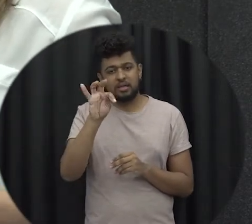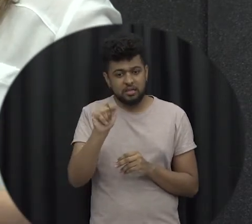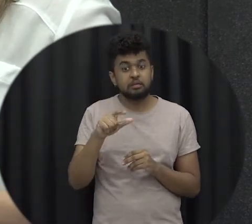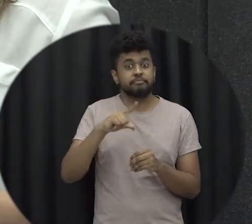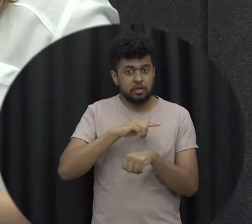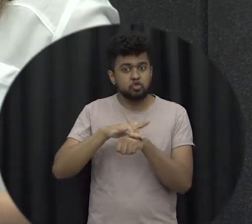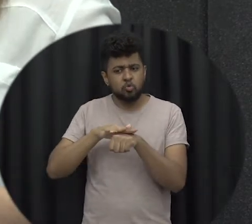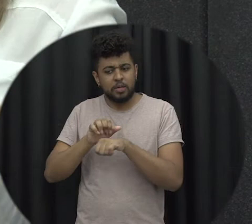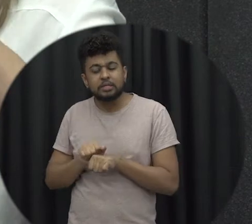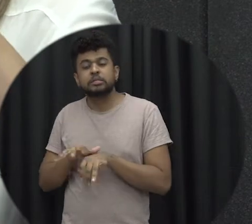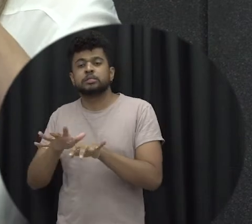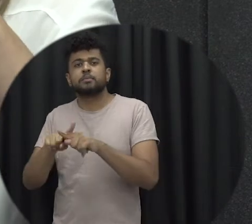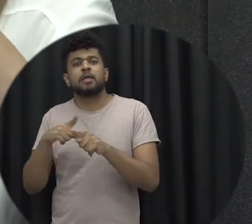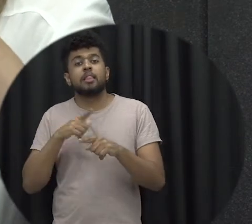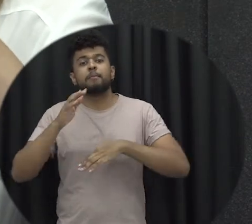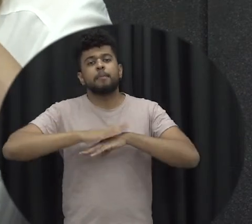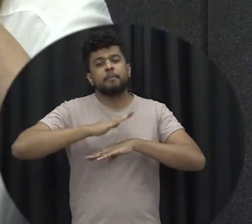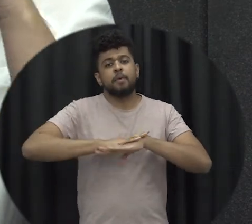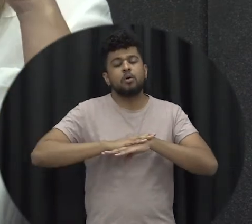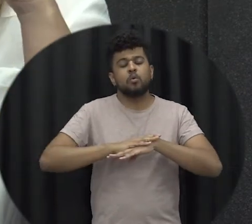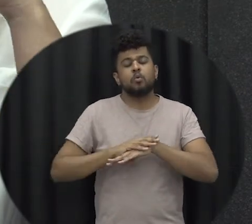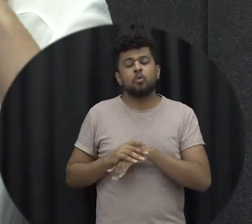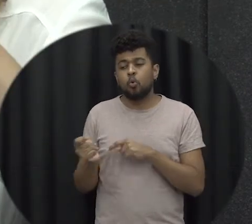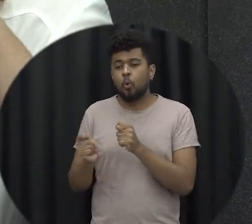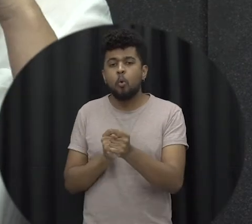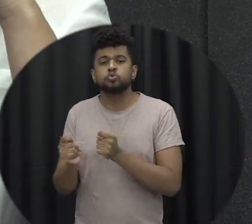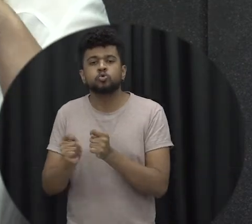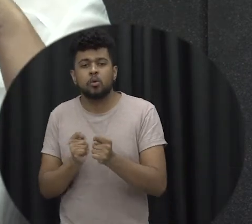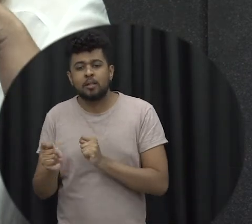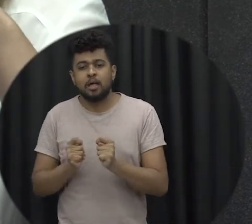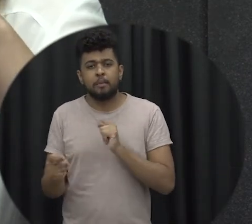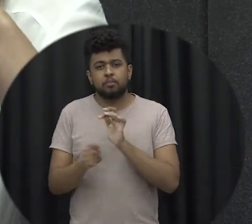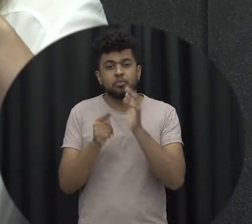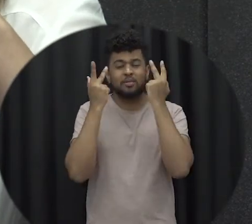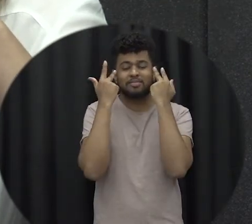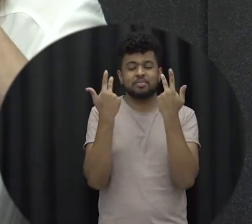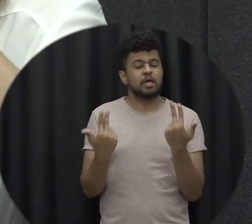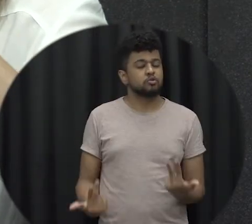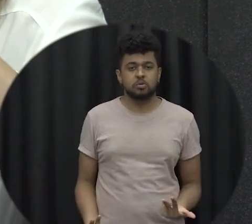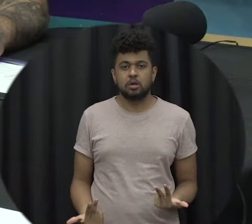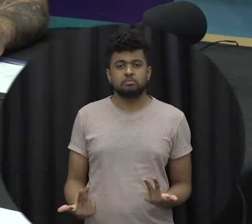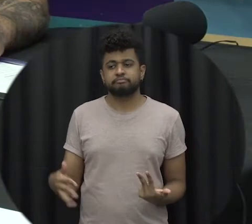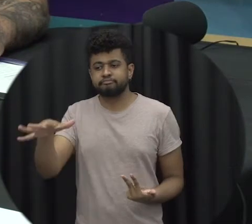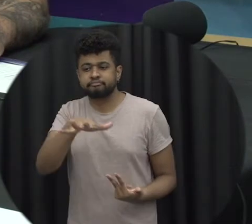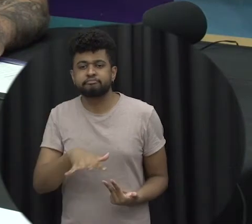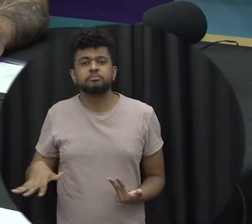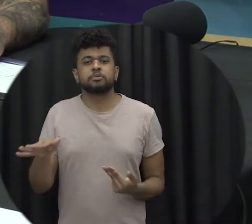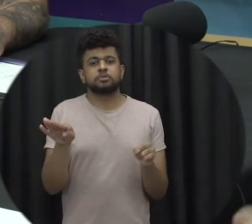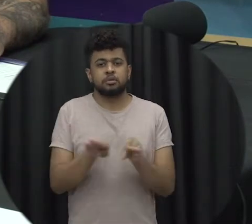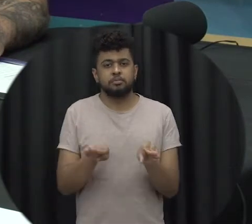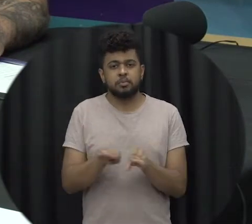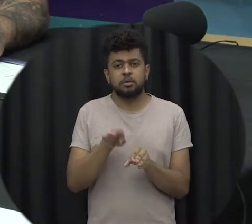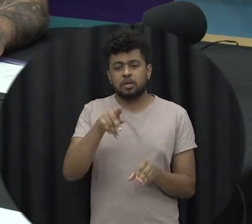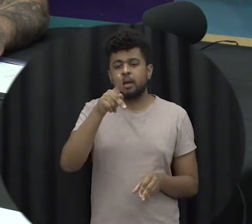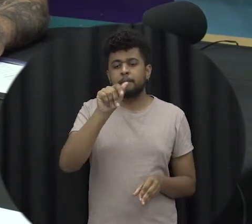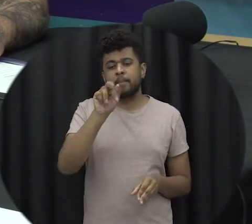doença. Mas eles têm a função de controlar os organismos naturais. Então, no ambiente também, ele